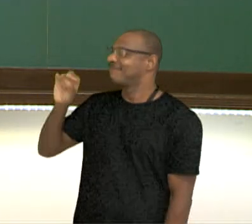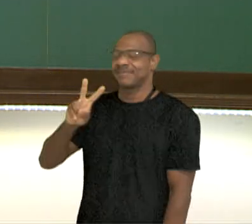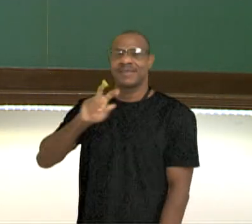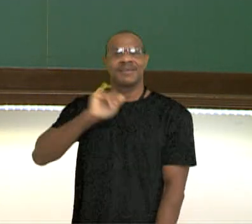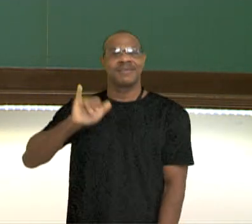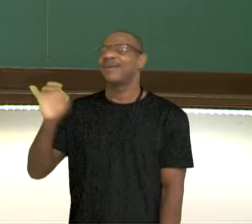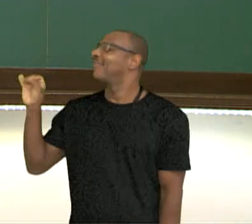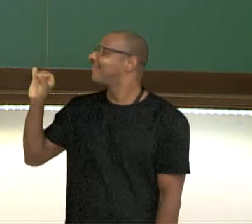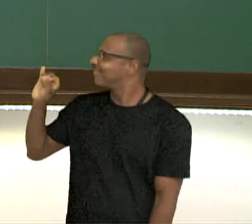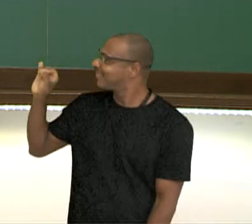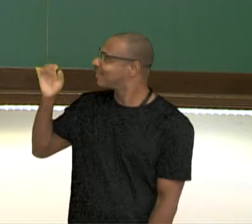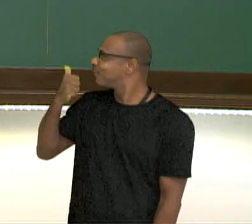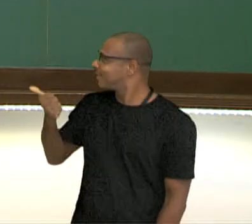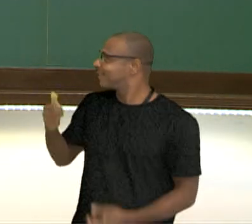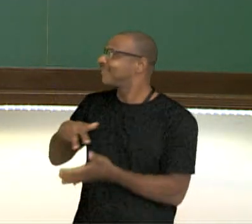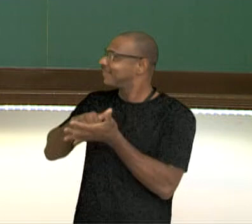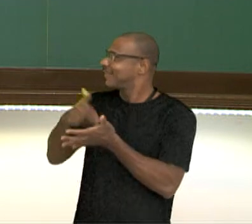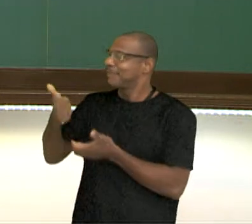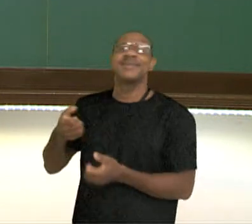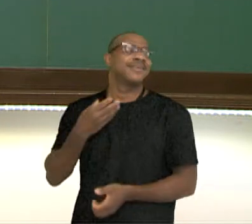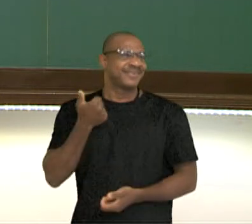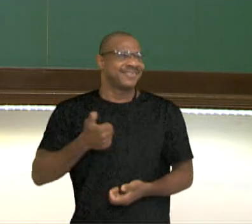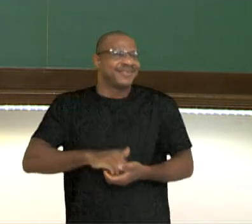você está? Firme?